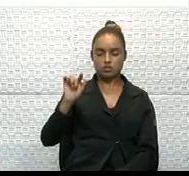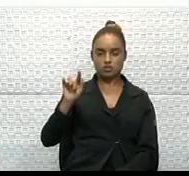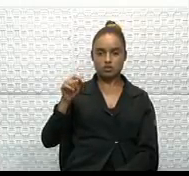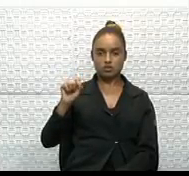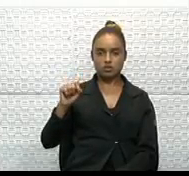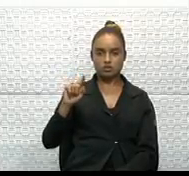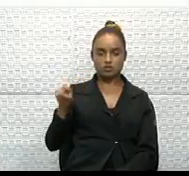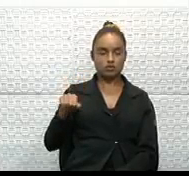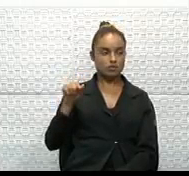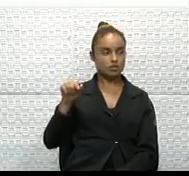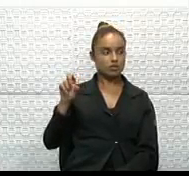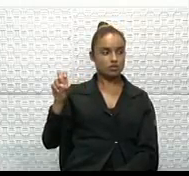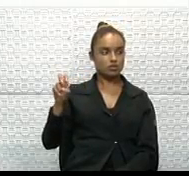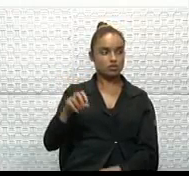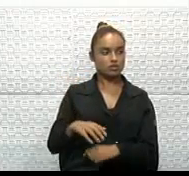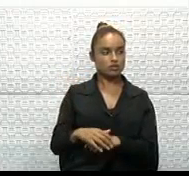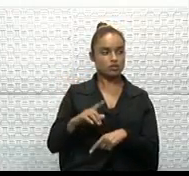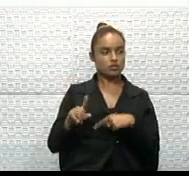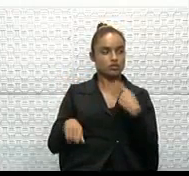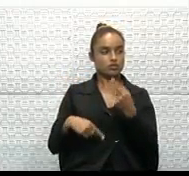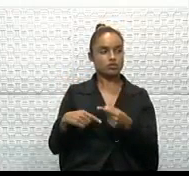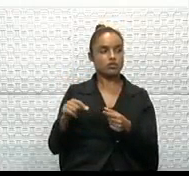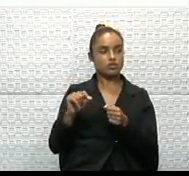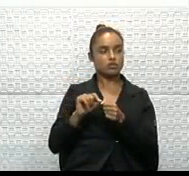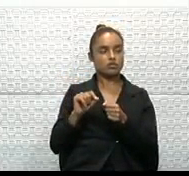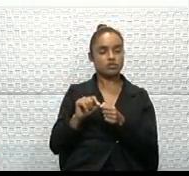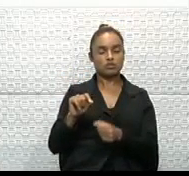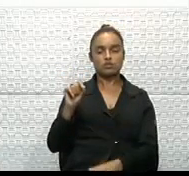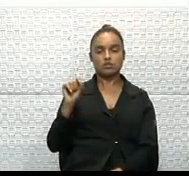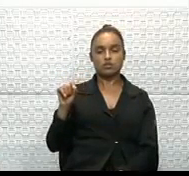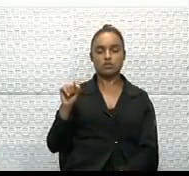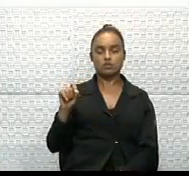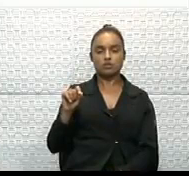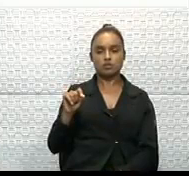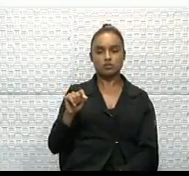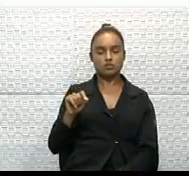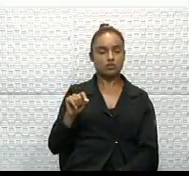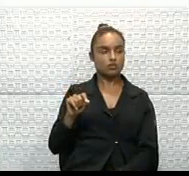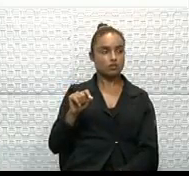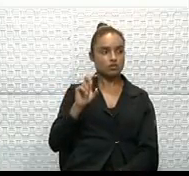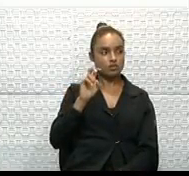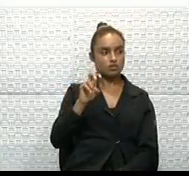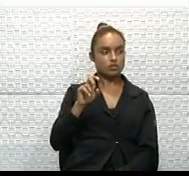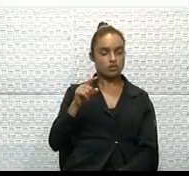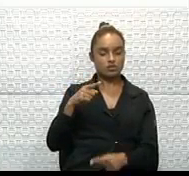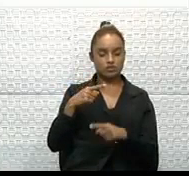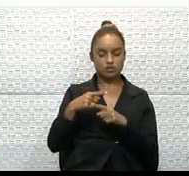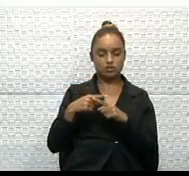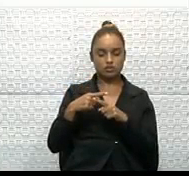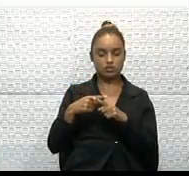78,75. Bom, depois que eu substituí, o que eu fiz? Multipliquei 5 por